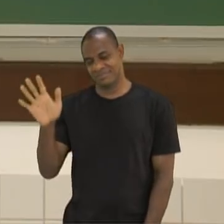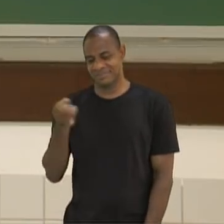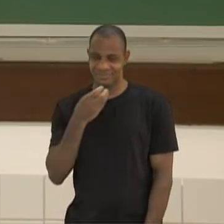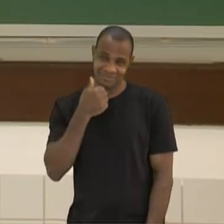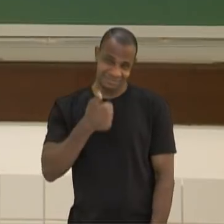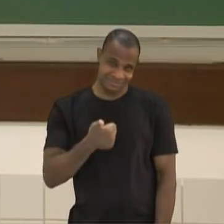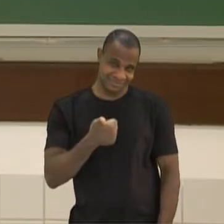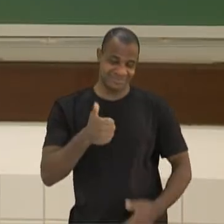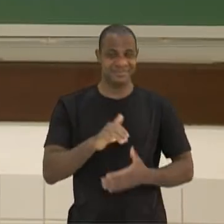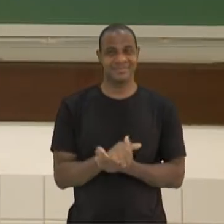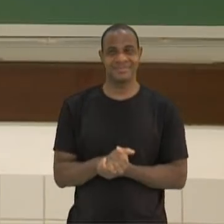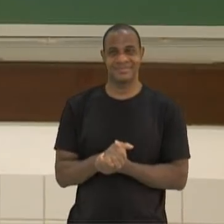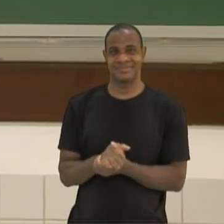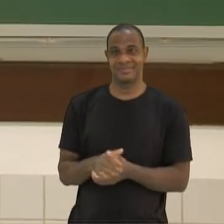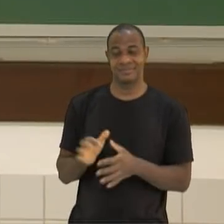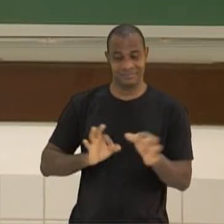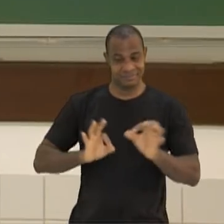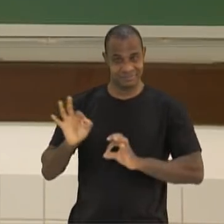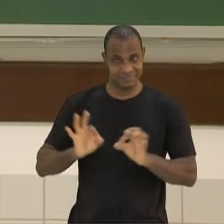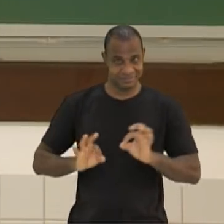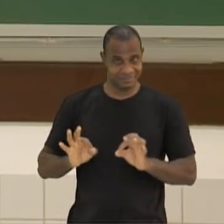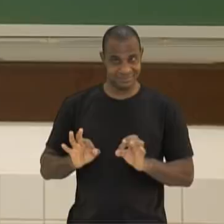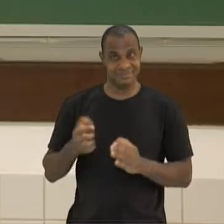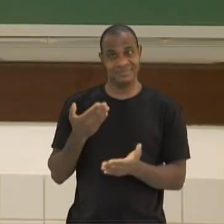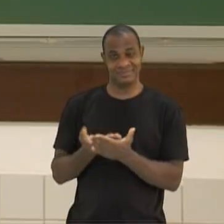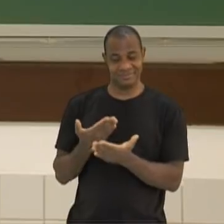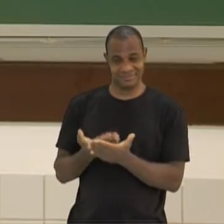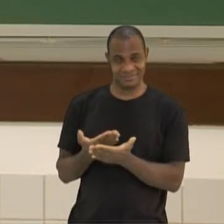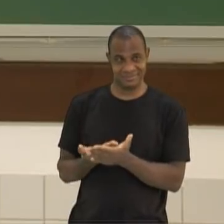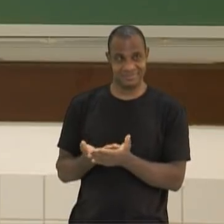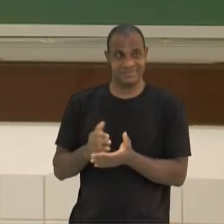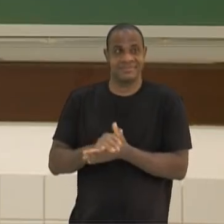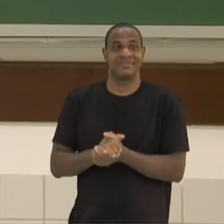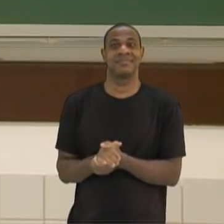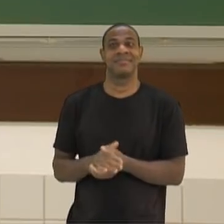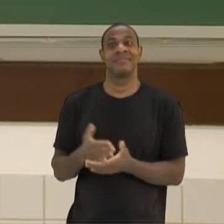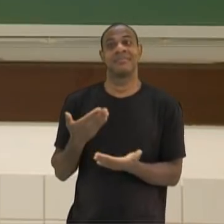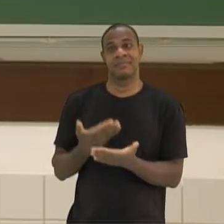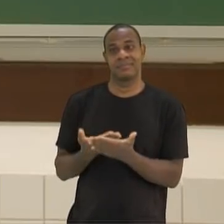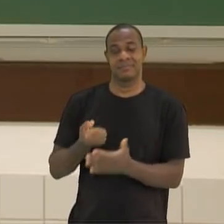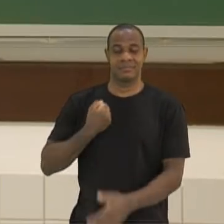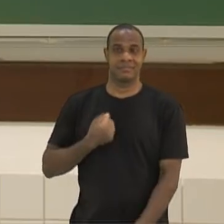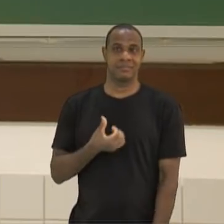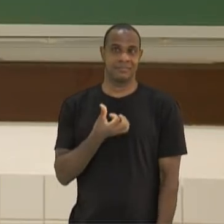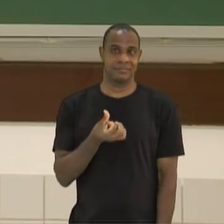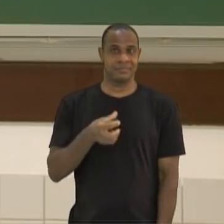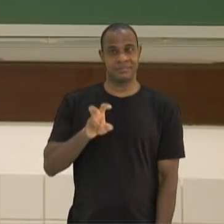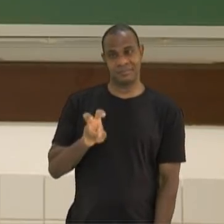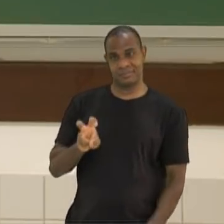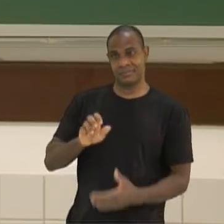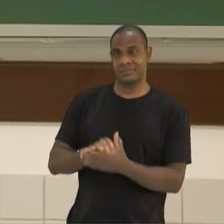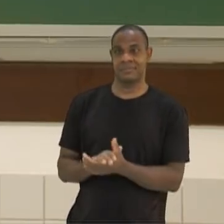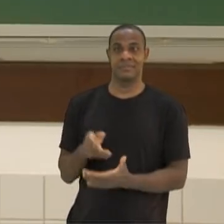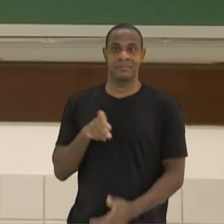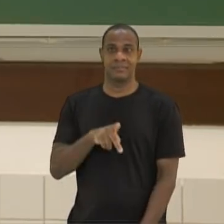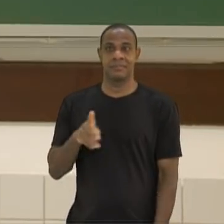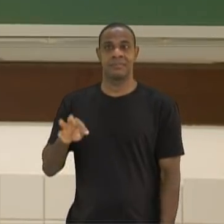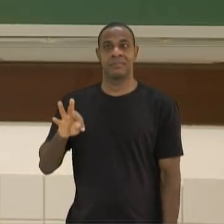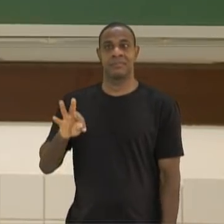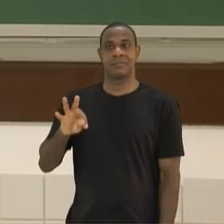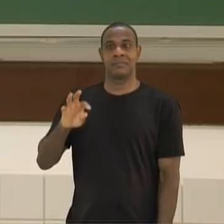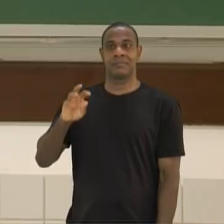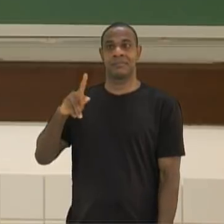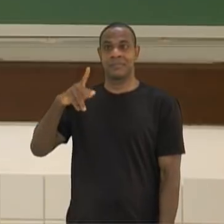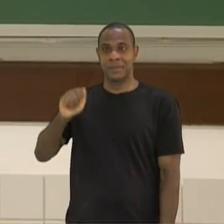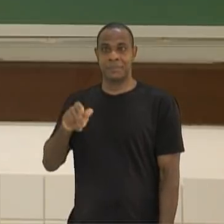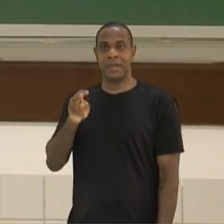galera, tudo bem com vocês? Preparados para mais uma aula? Essa é a nossa aula de número 65. Eu, a Teacher Pati, continuo com vocês e